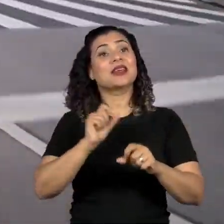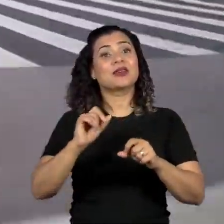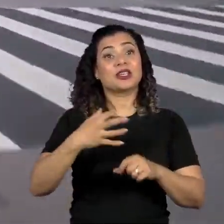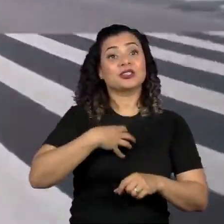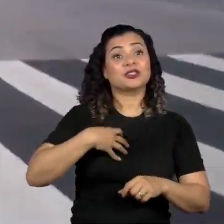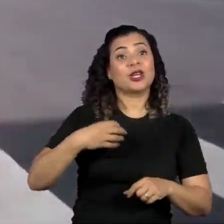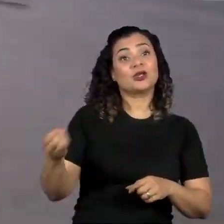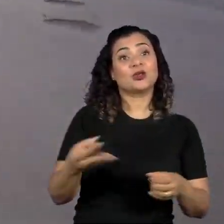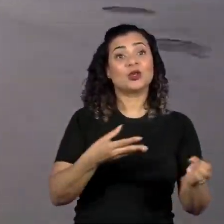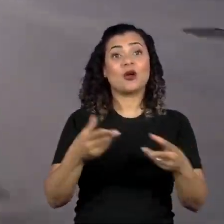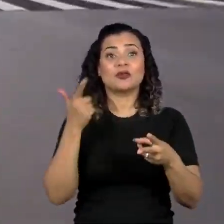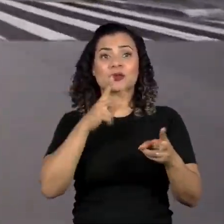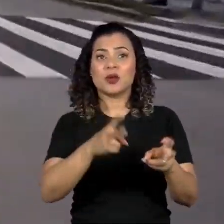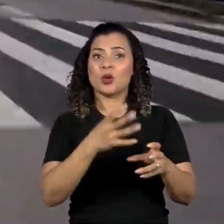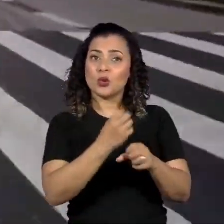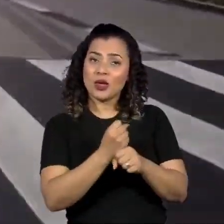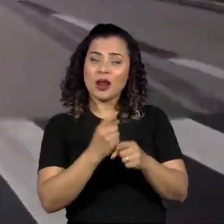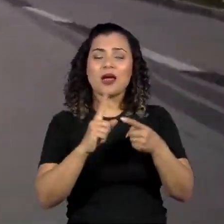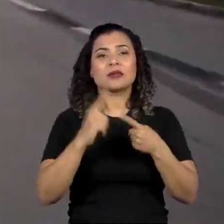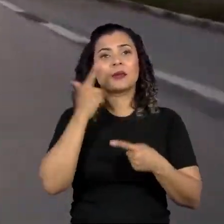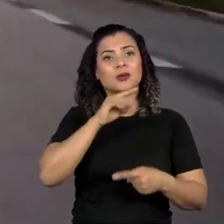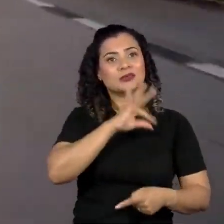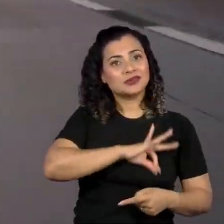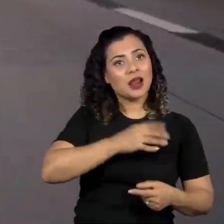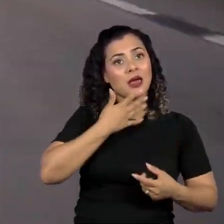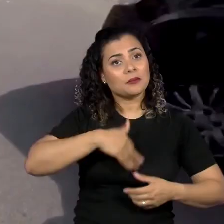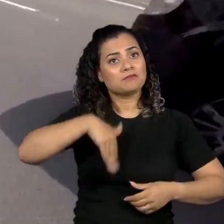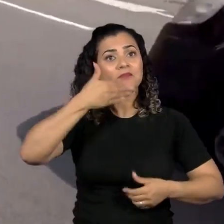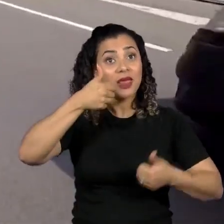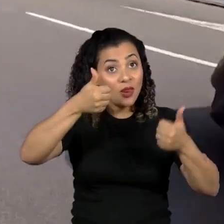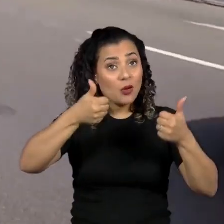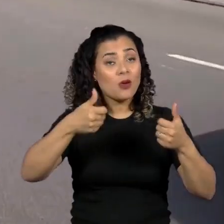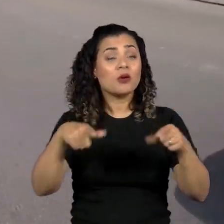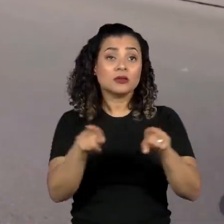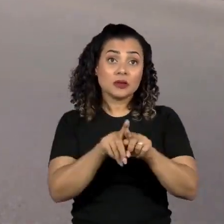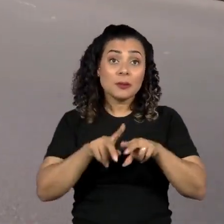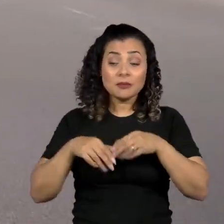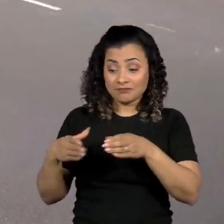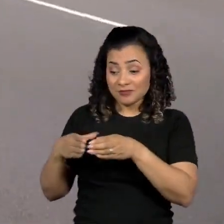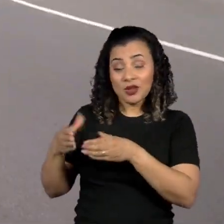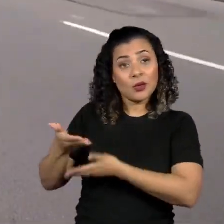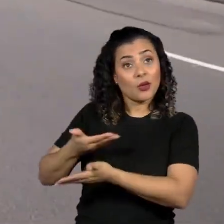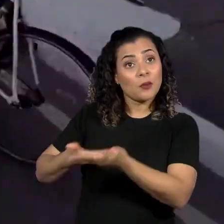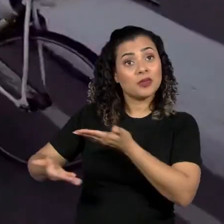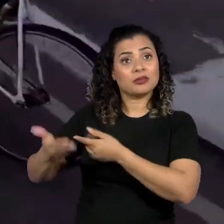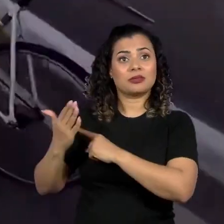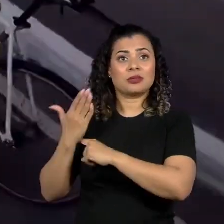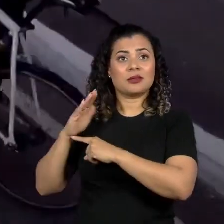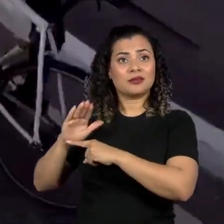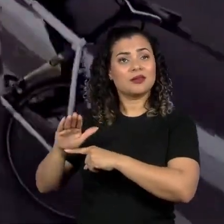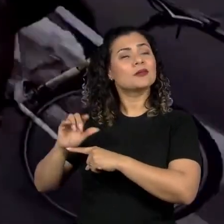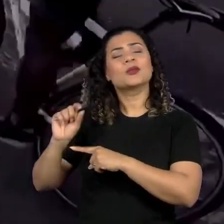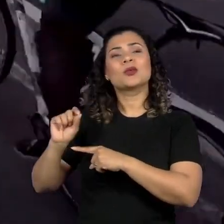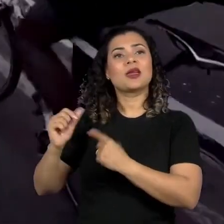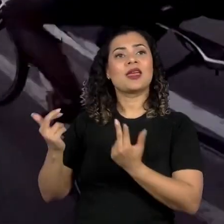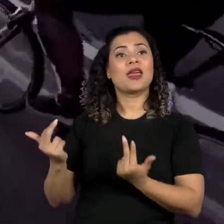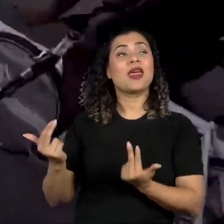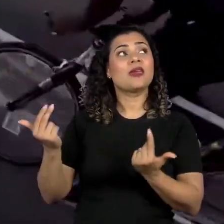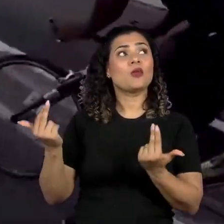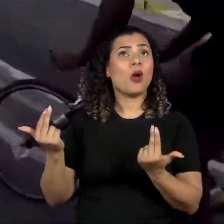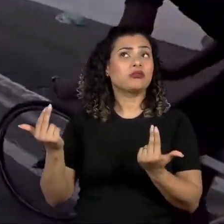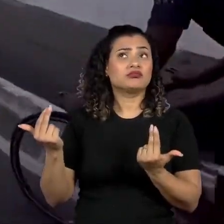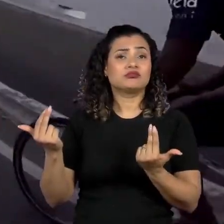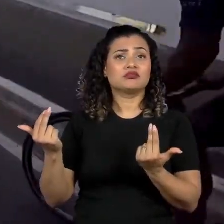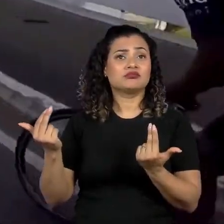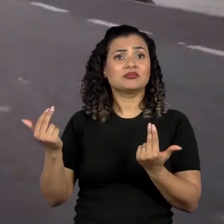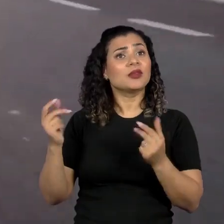formas de lucrar, ter dinheiro, receber um salário mais justo. Cooperativa. Ativismo, para mim, eu vejo igual a ecologia